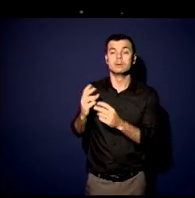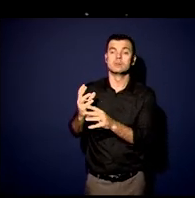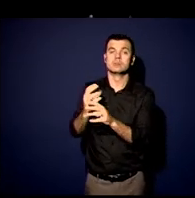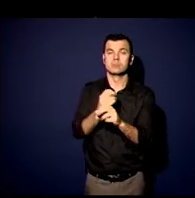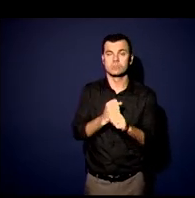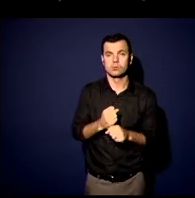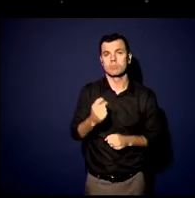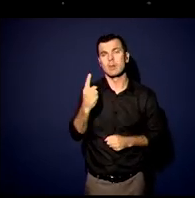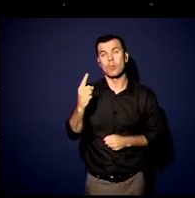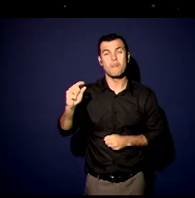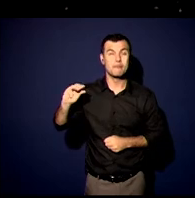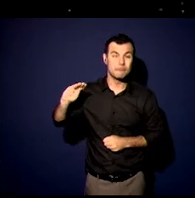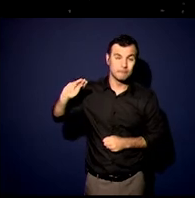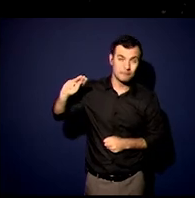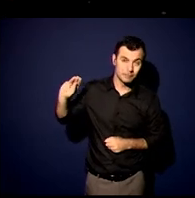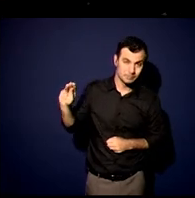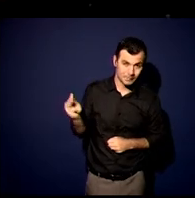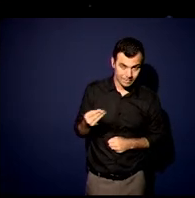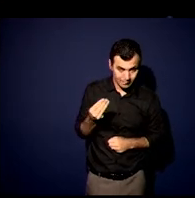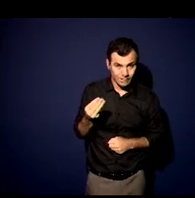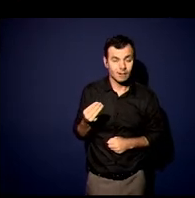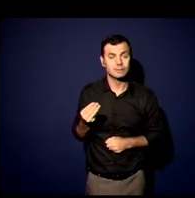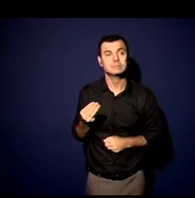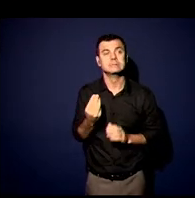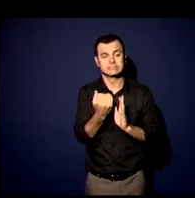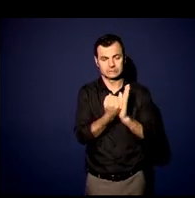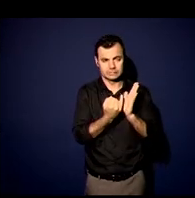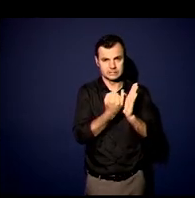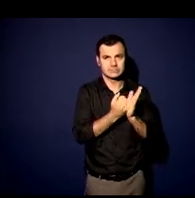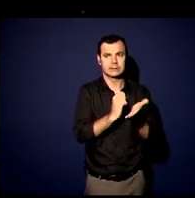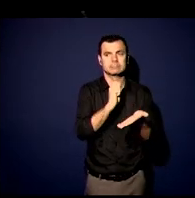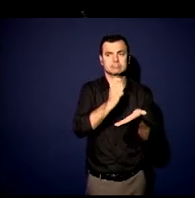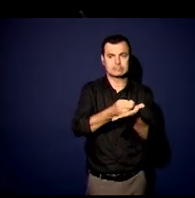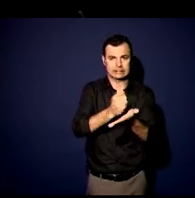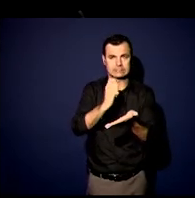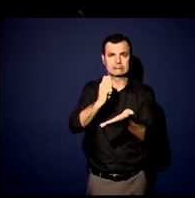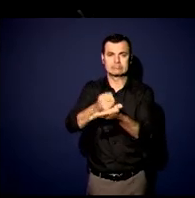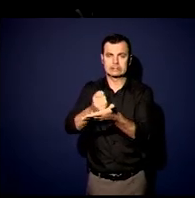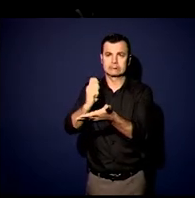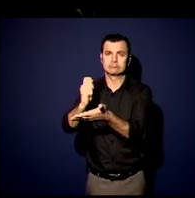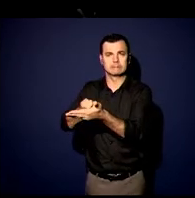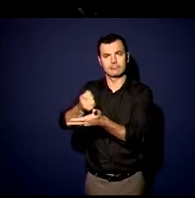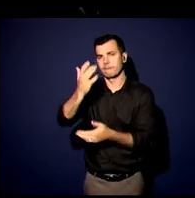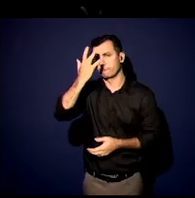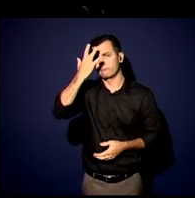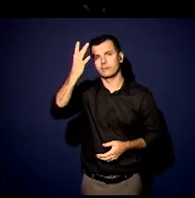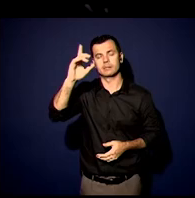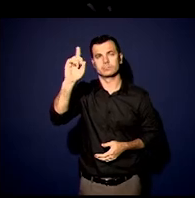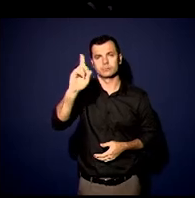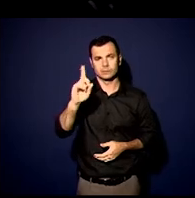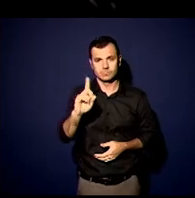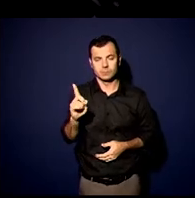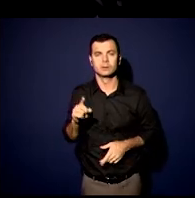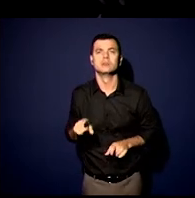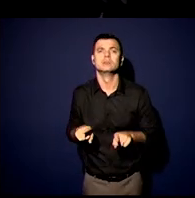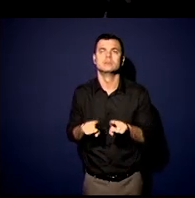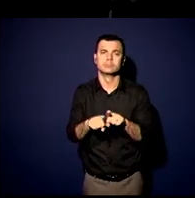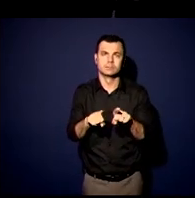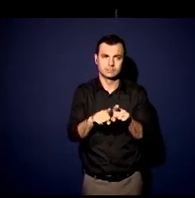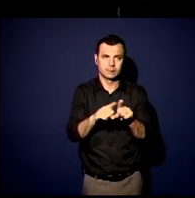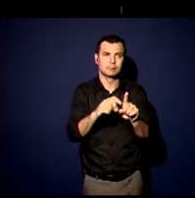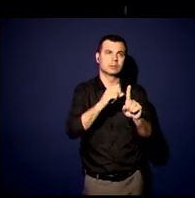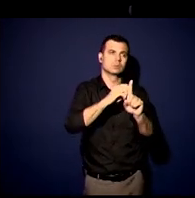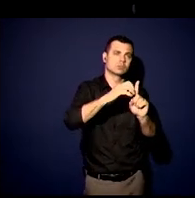revisão desses cândidos E isso tem um curto fiscal cada vez mais alto além obviamente dos cursos sociais